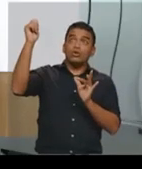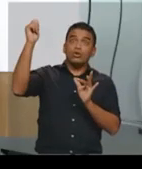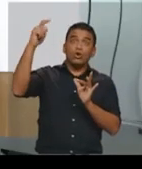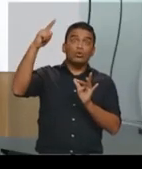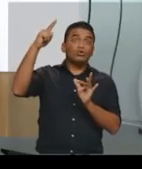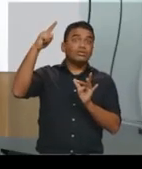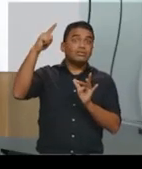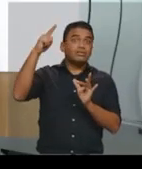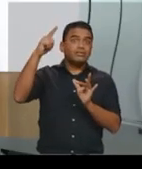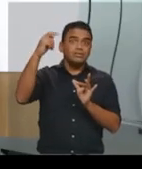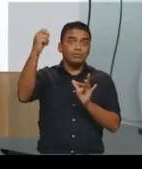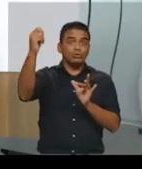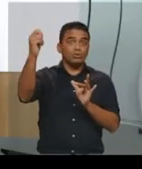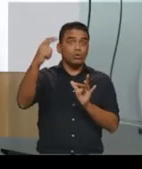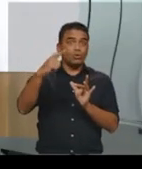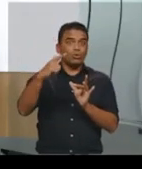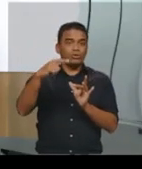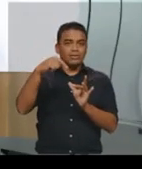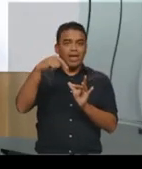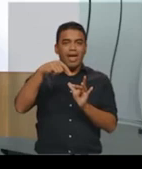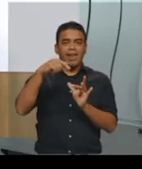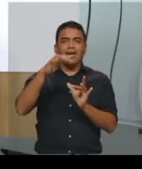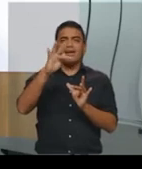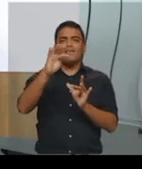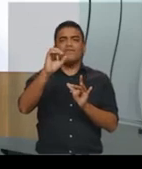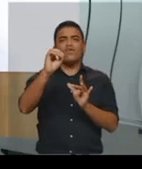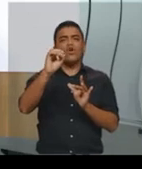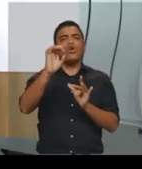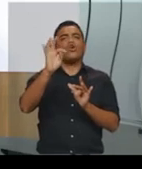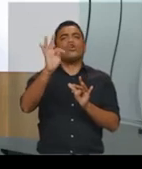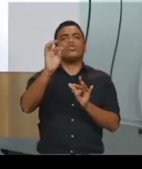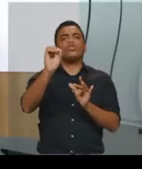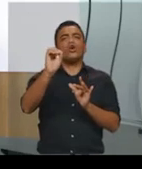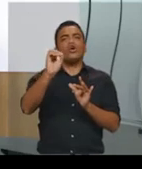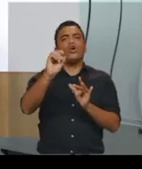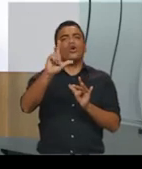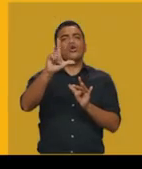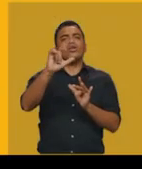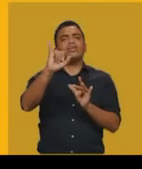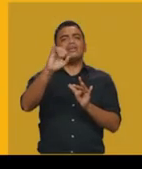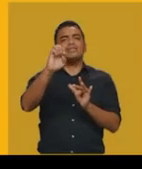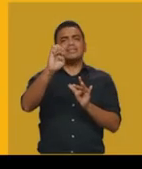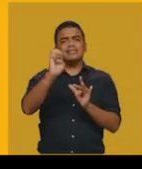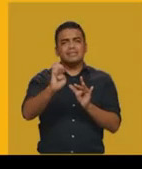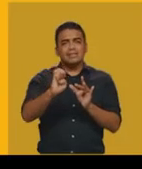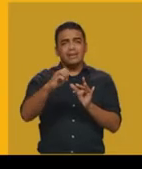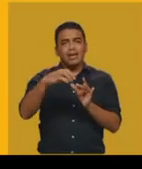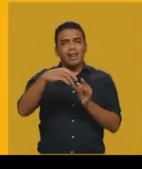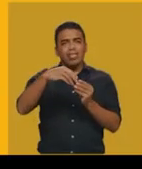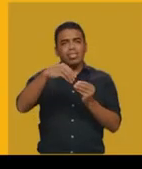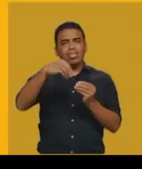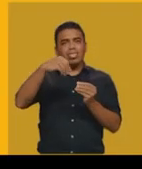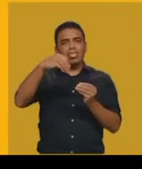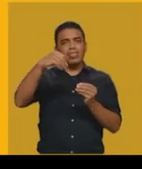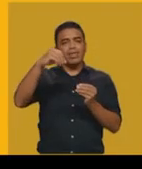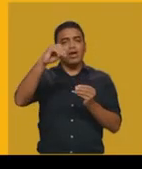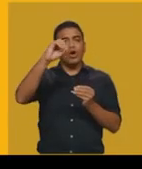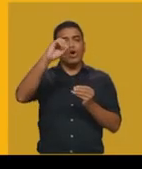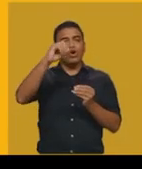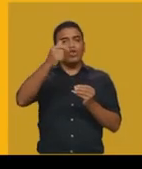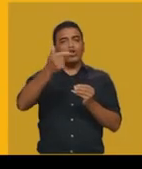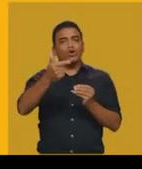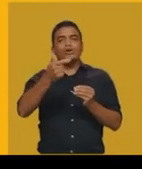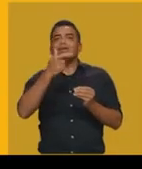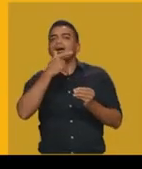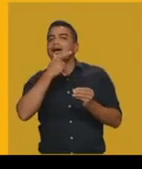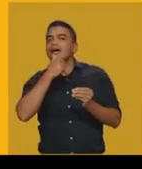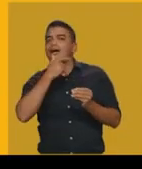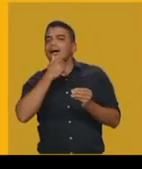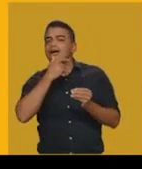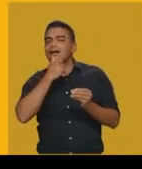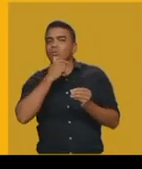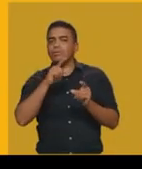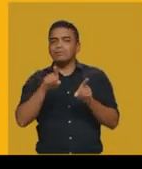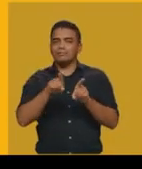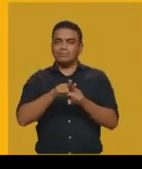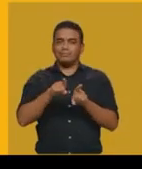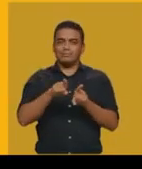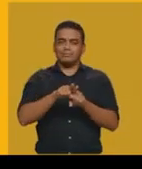ou seja, ela é uma fotólise, ela se decompõe em oxigênio e água.